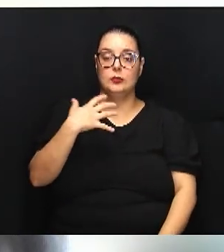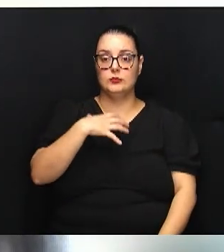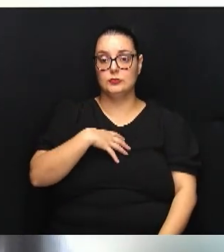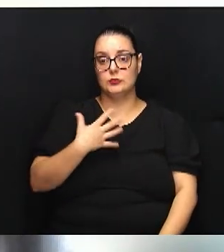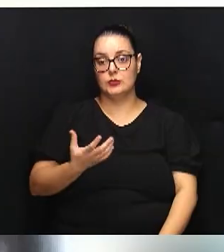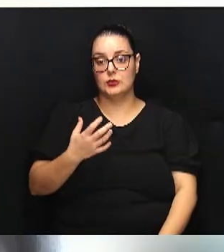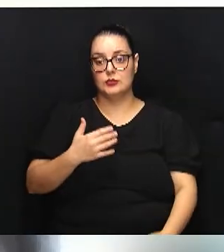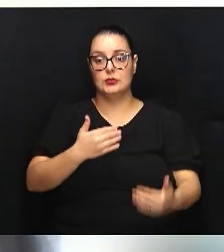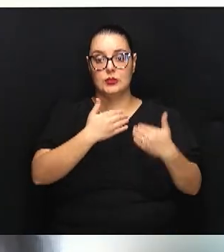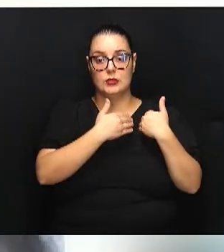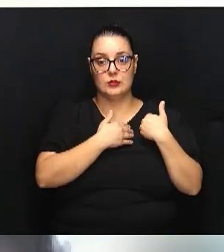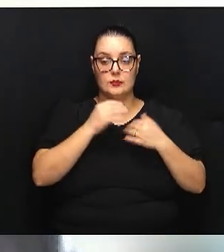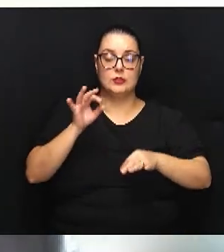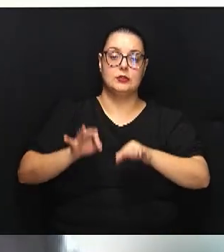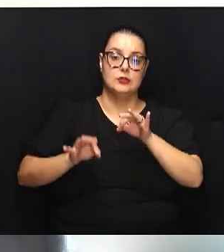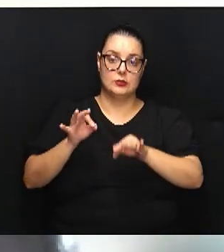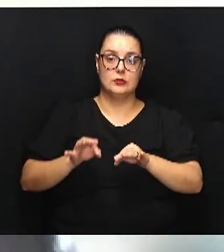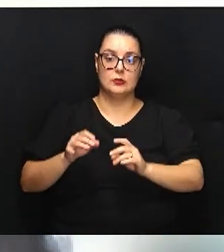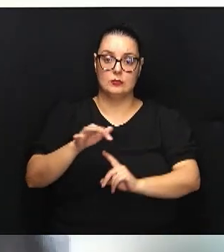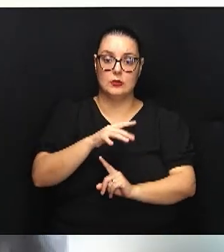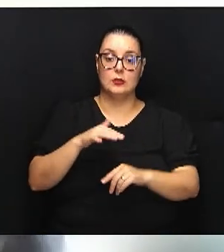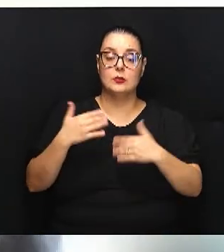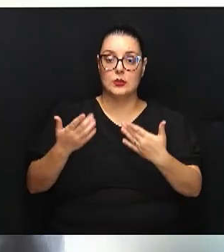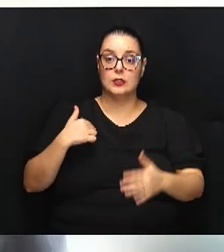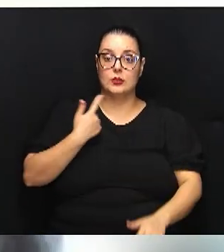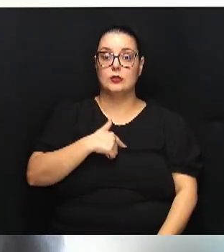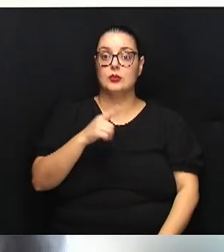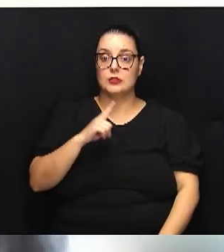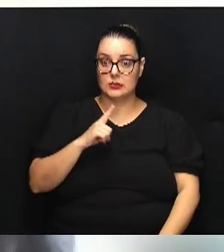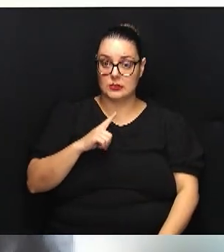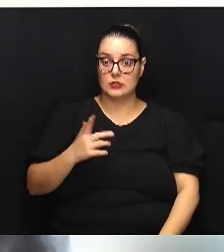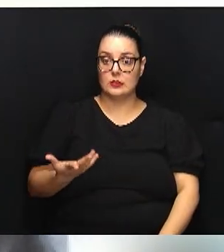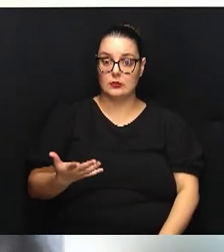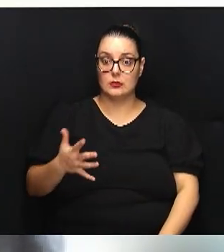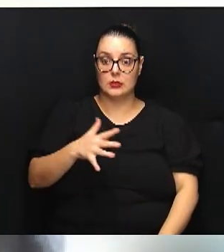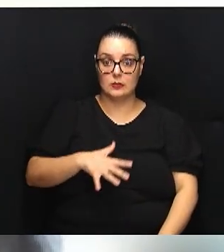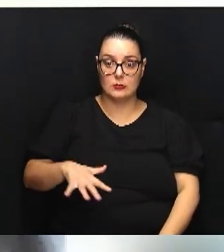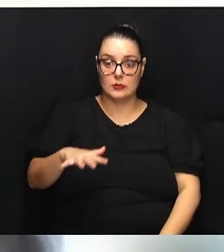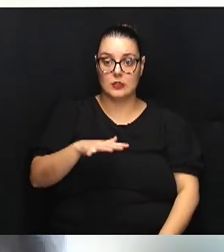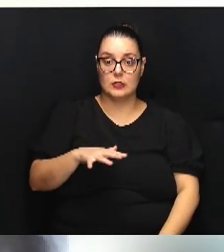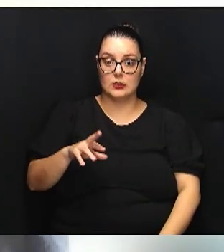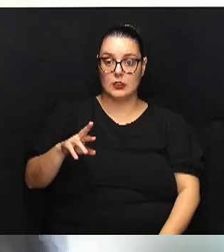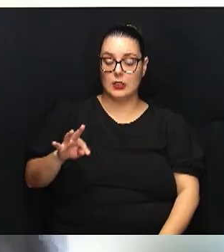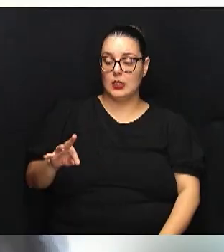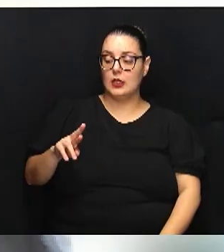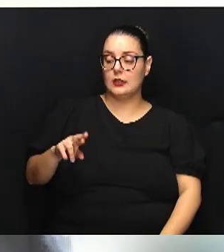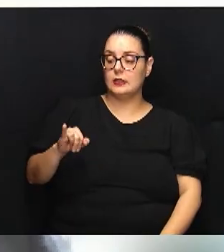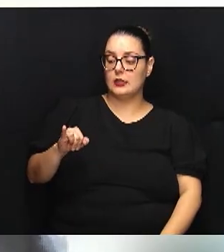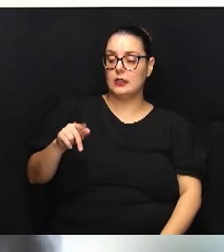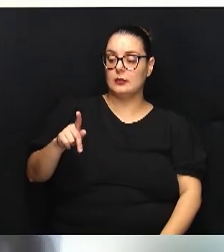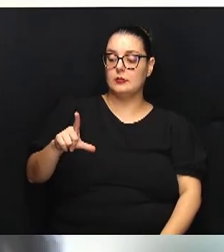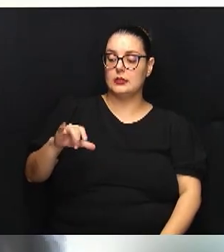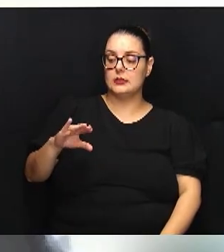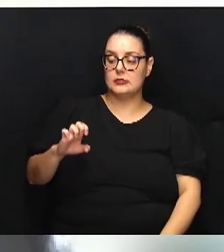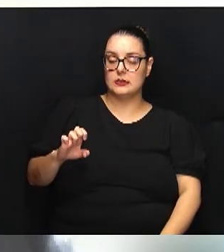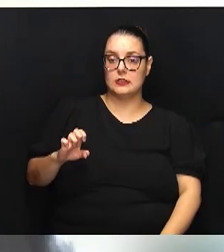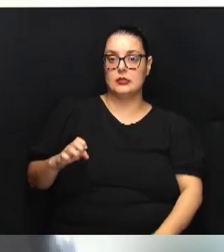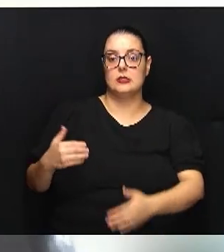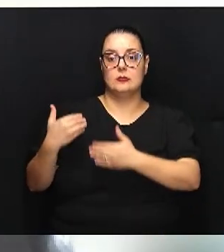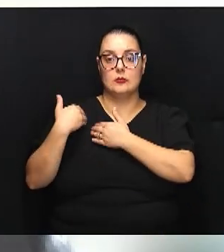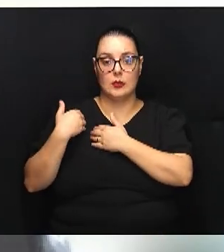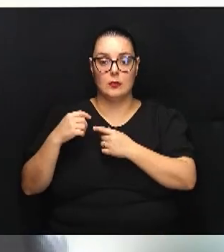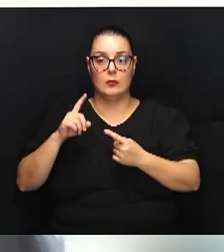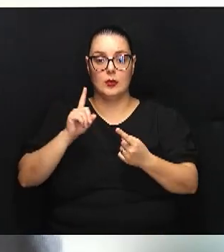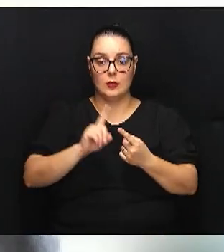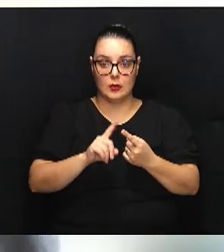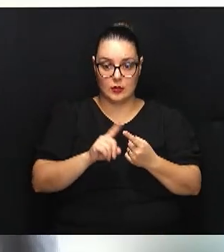poderá ocorrer uma das formas de responsabilização jurídica ambiental. E a gente tem, nessa área, a tríplice